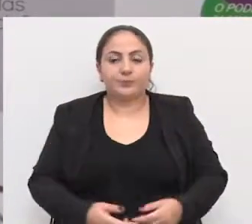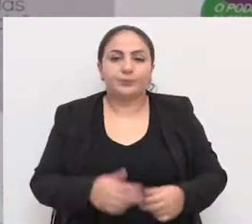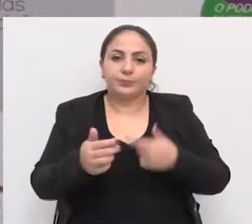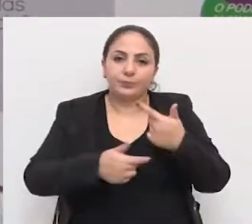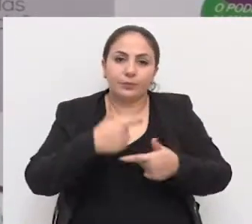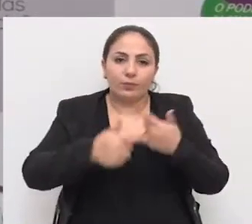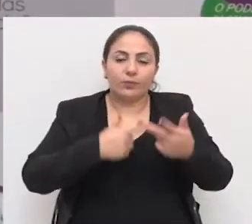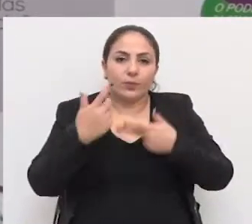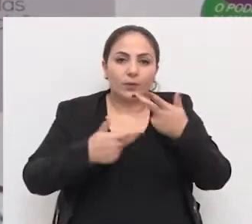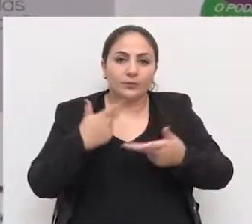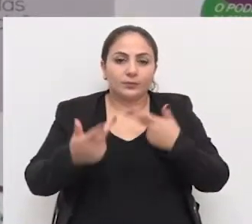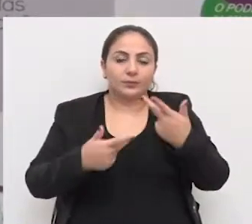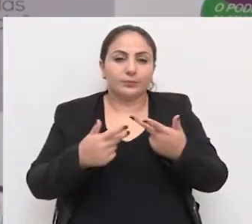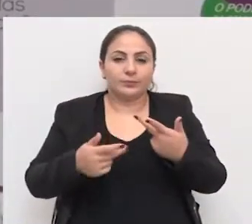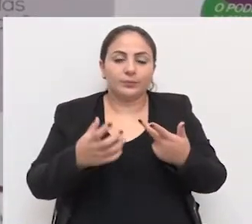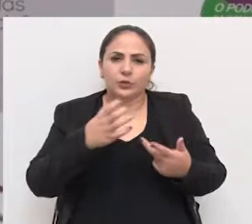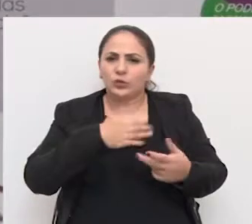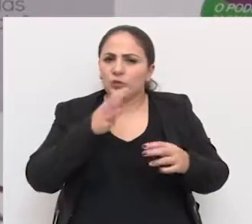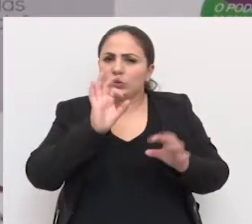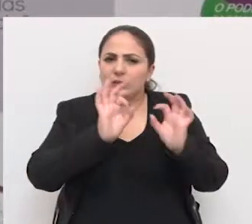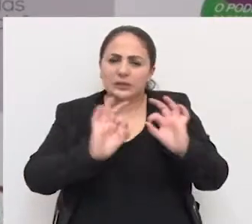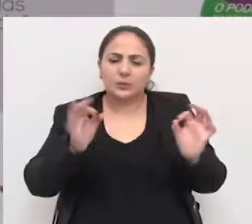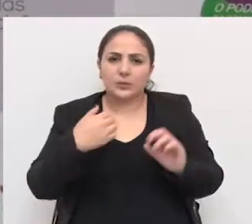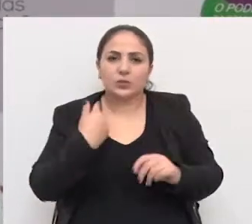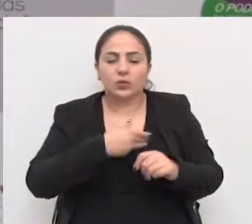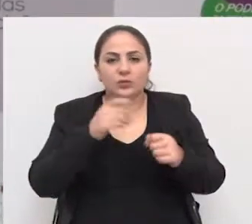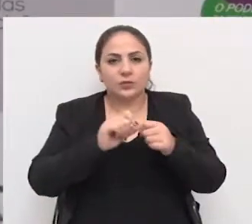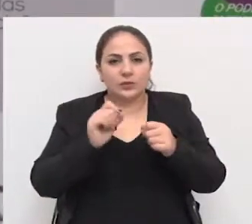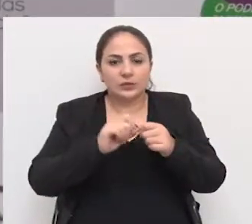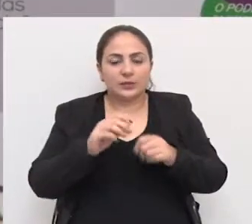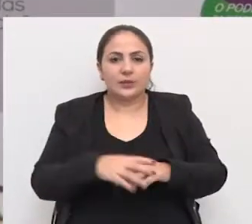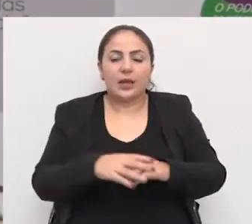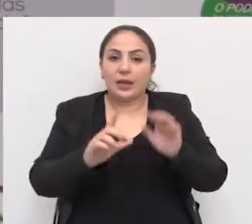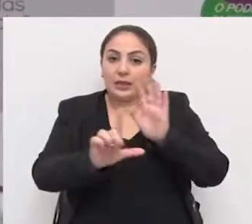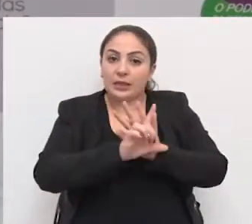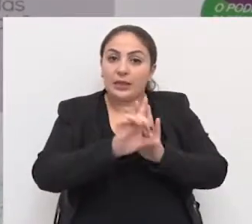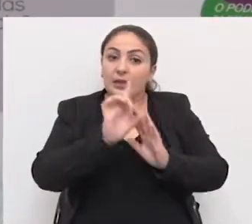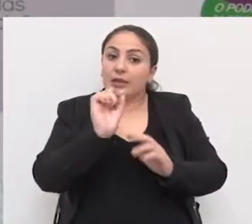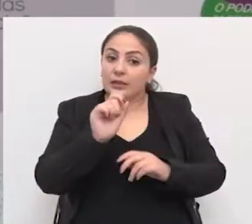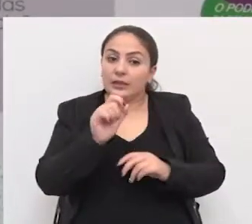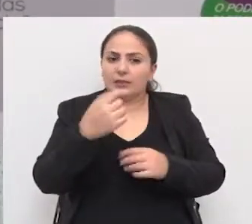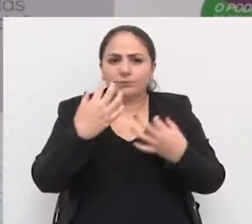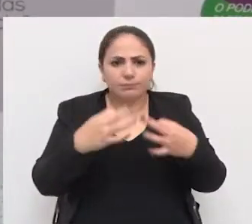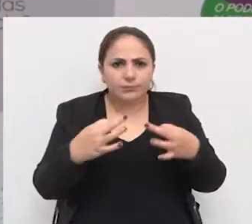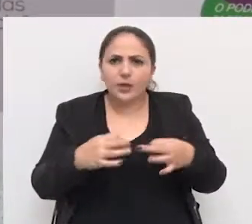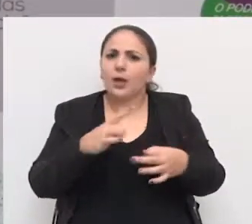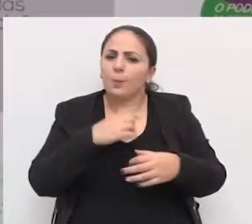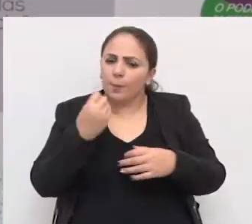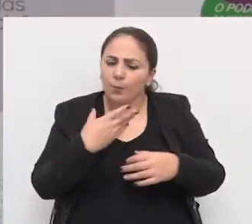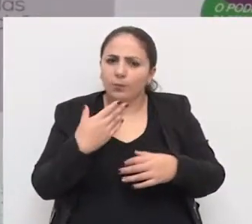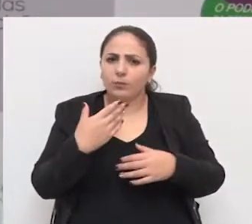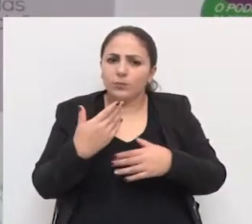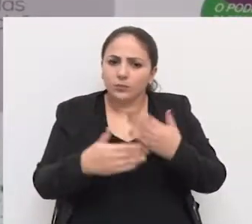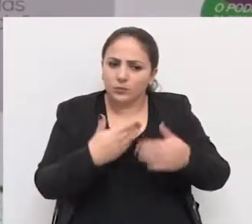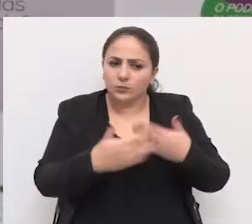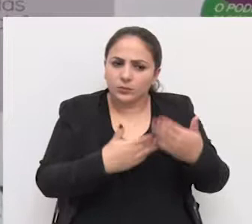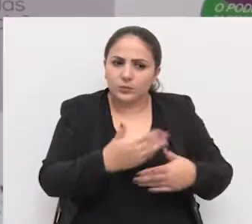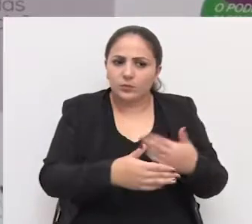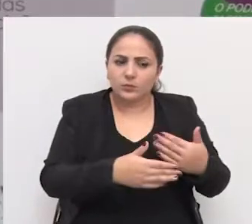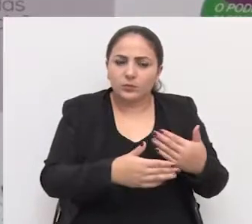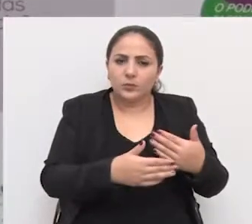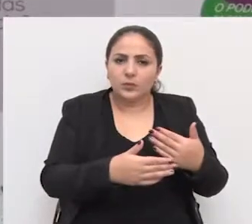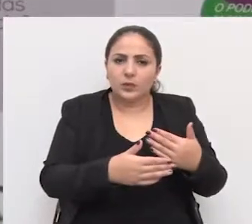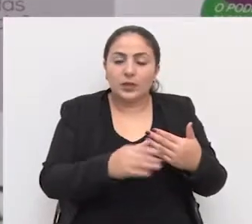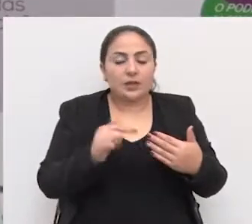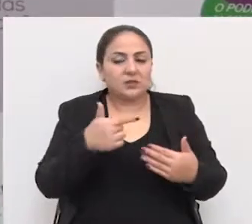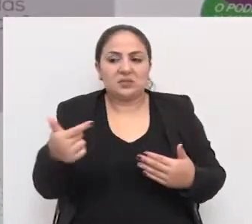trabalho, para deixar bem claro para o nosso telespectador, de uma forma simples, que a gente quer fazer. Quer ver aquelas leis que realmente têm serventia e as que não têm.